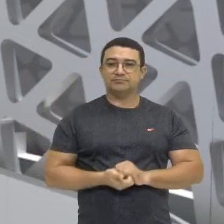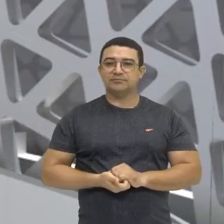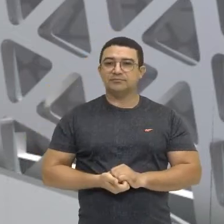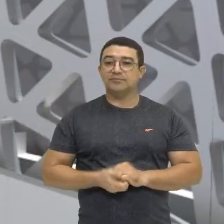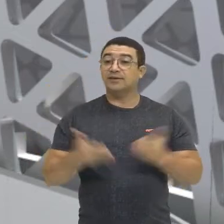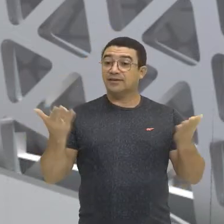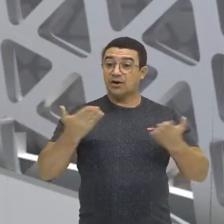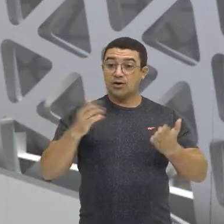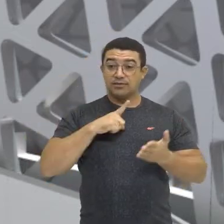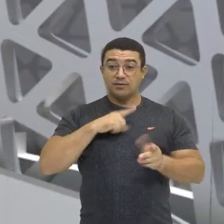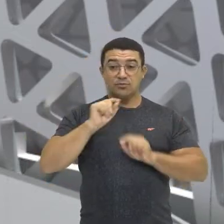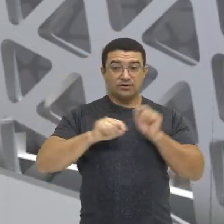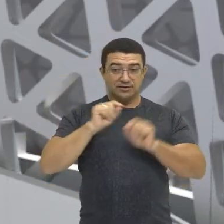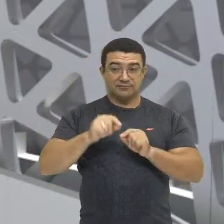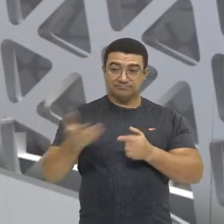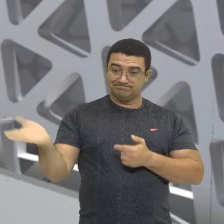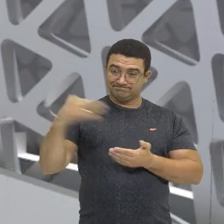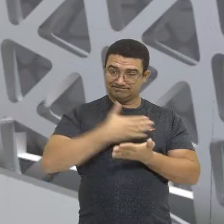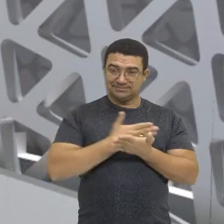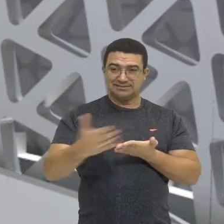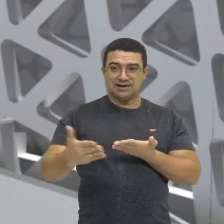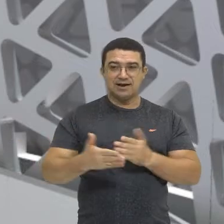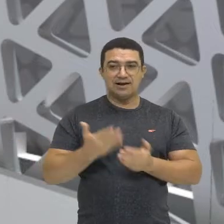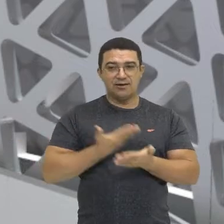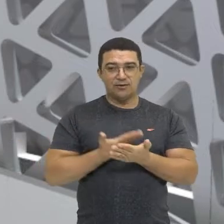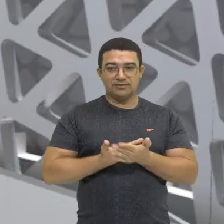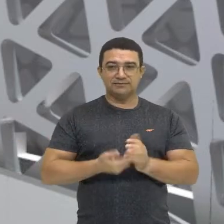nós temos? Vamos lá? Vamos para a nossa aula.